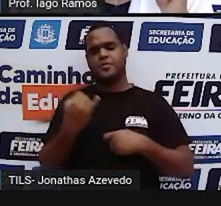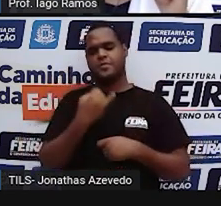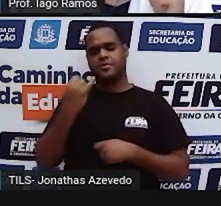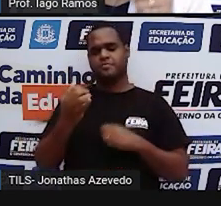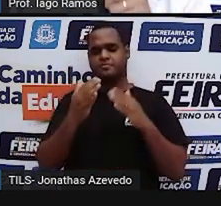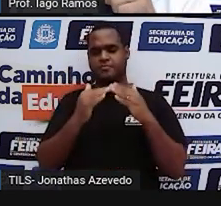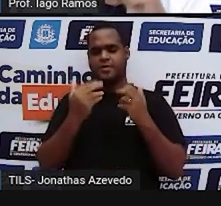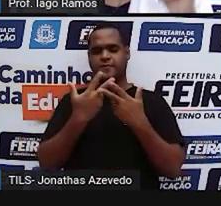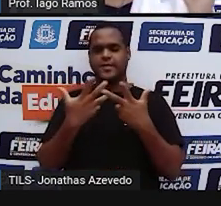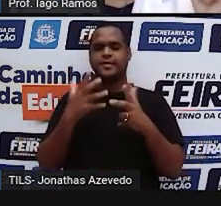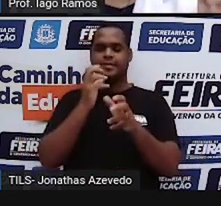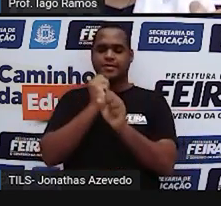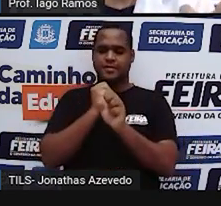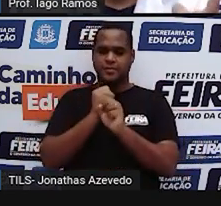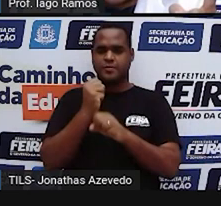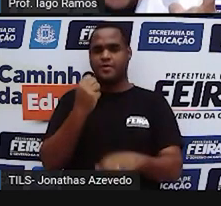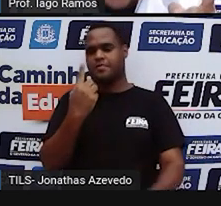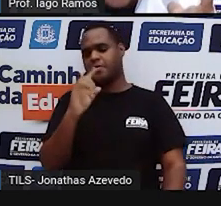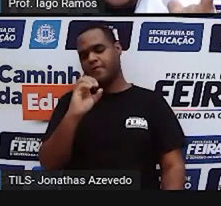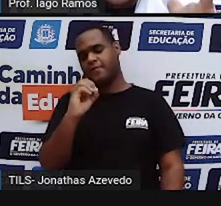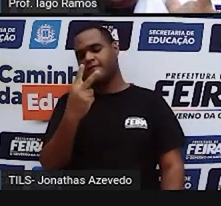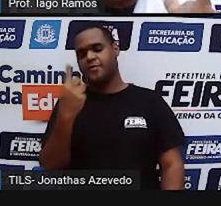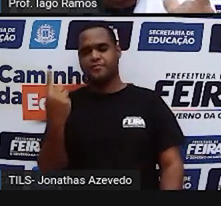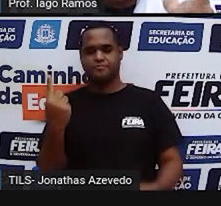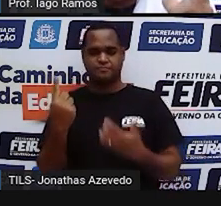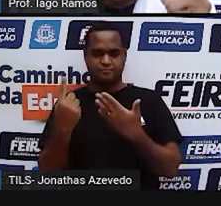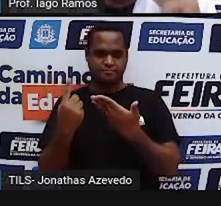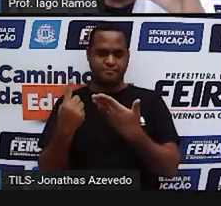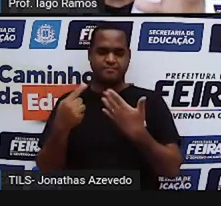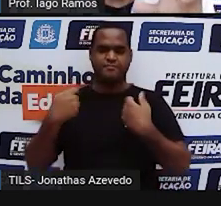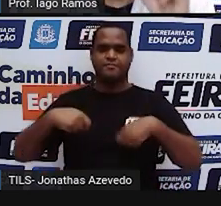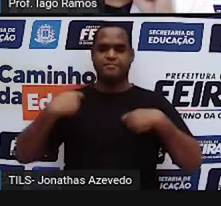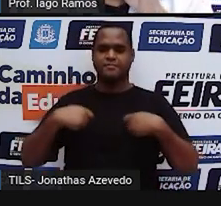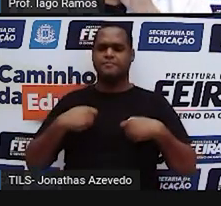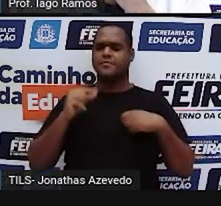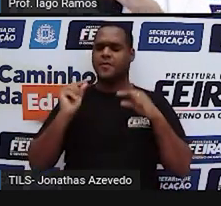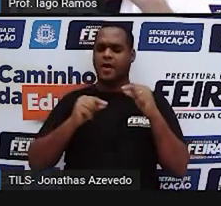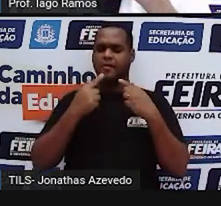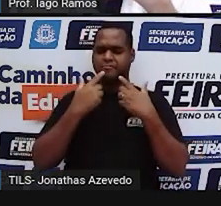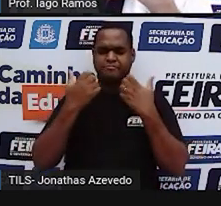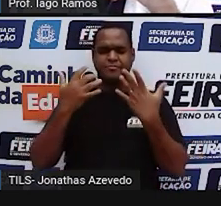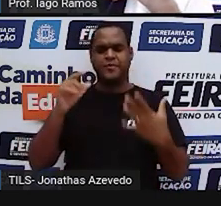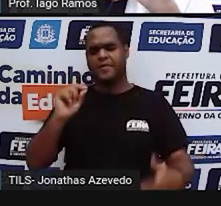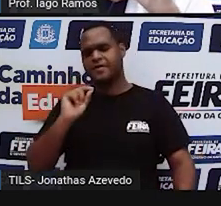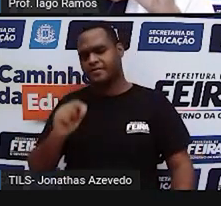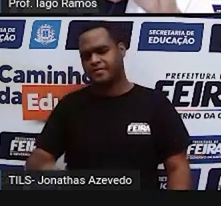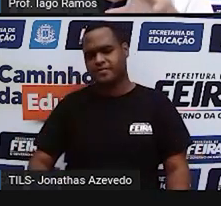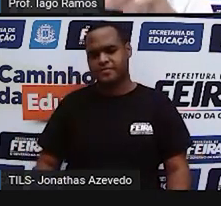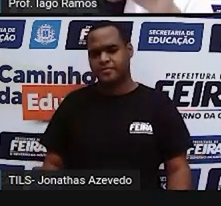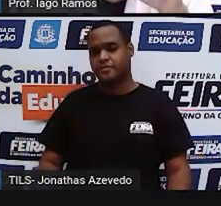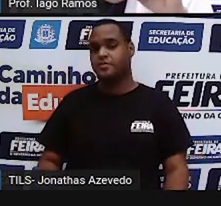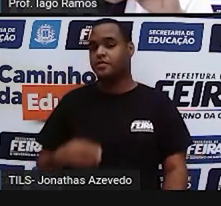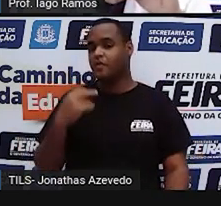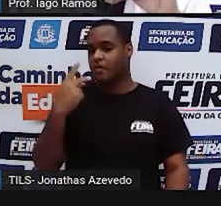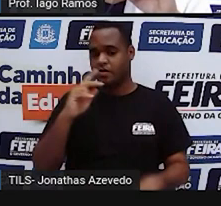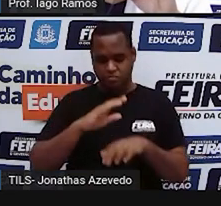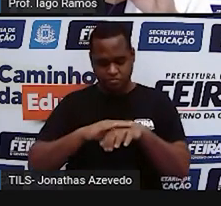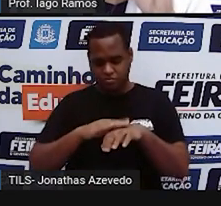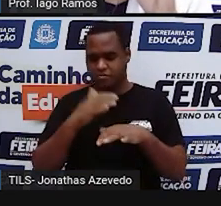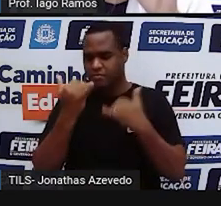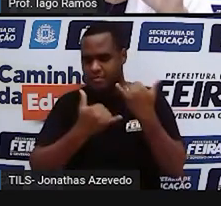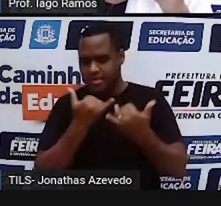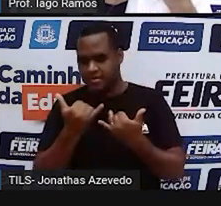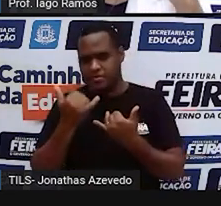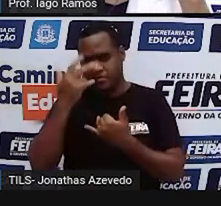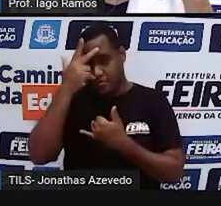pedir que você some 1021 quer que eu tô querendo dizer se você vai fazer essa brincadeira esse